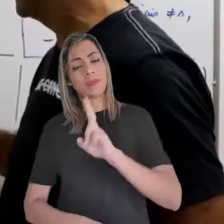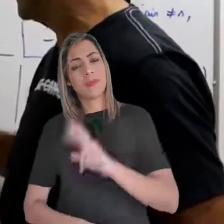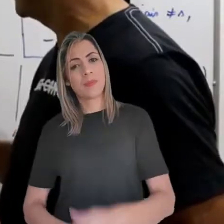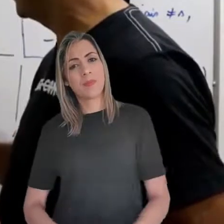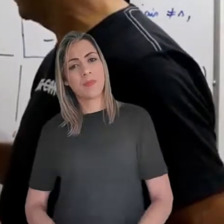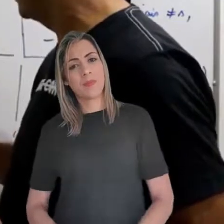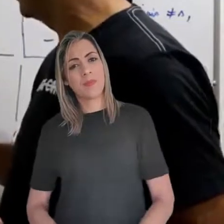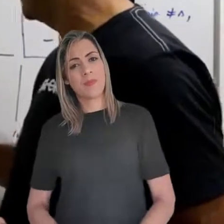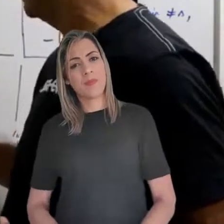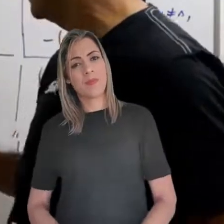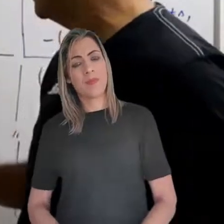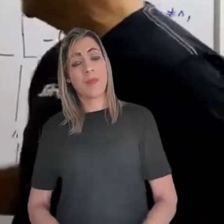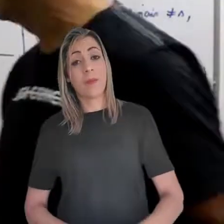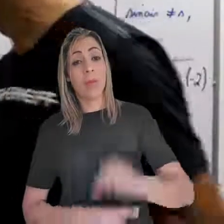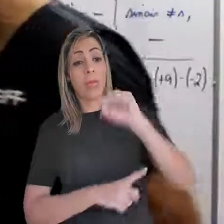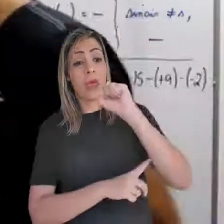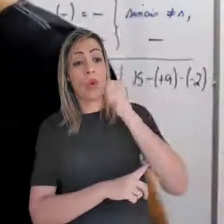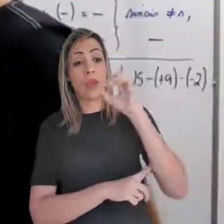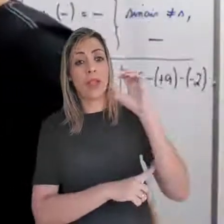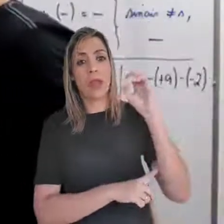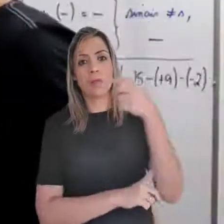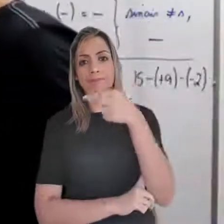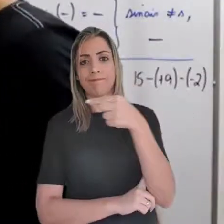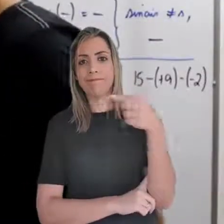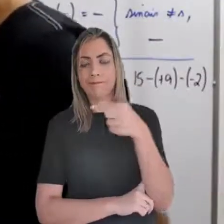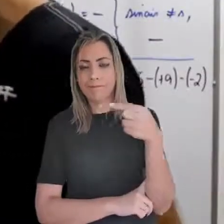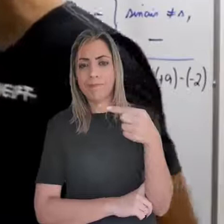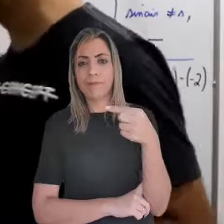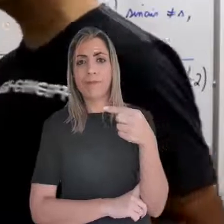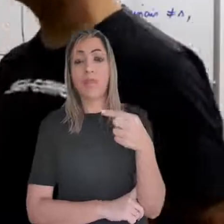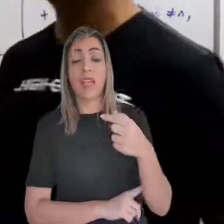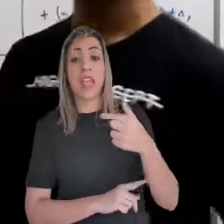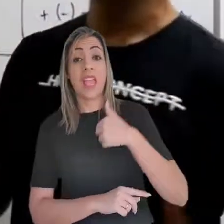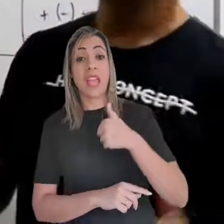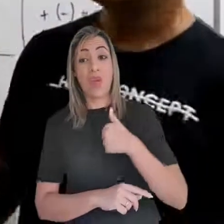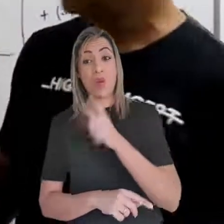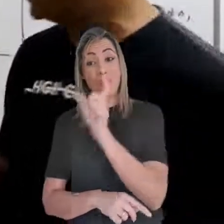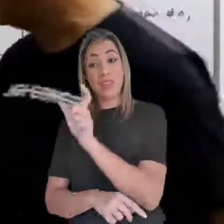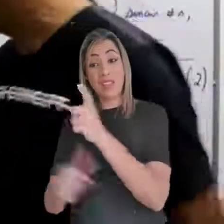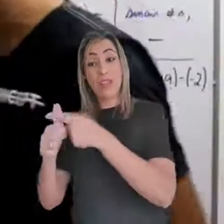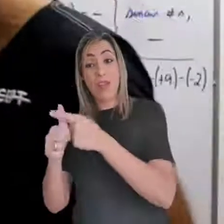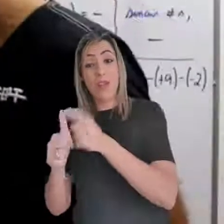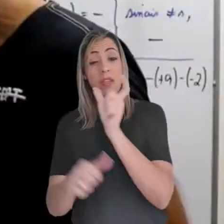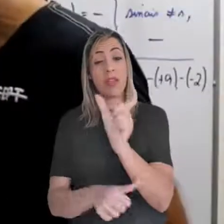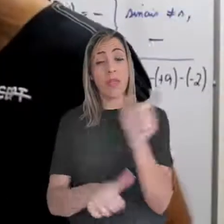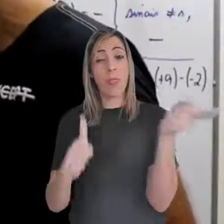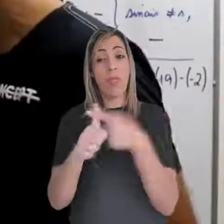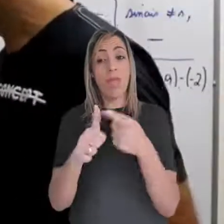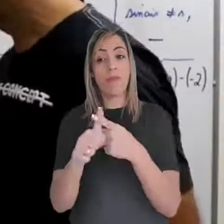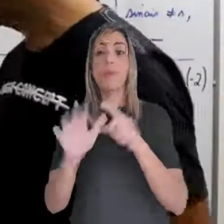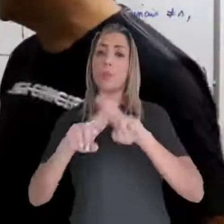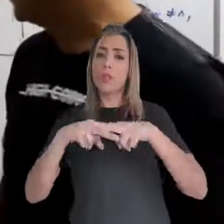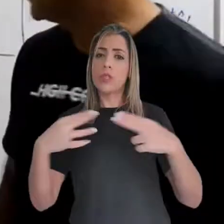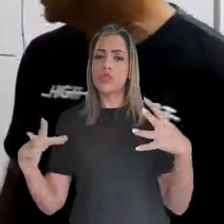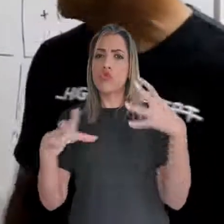1, 6, 7, 8. Eu terei 80. Agora veja, eu somei duas dívidas. Então,